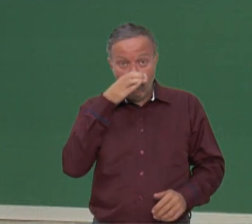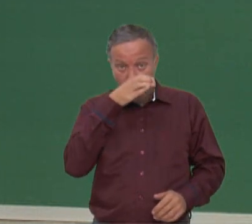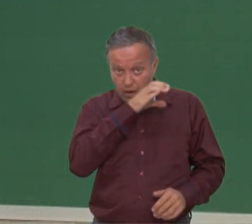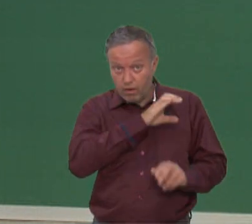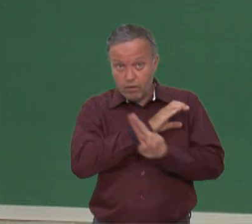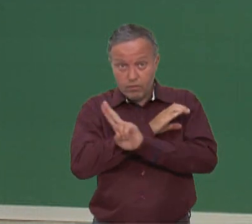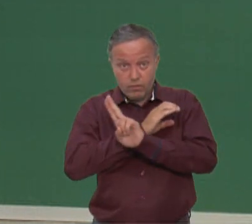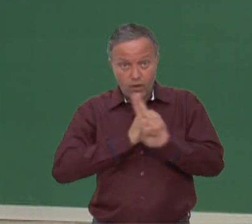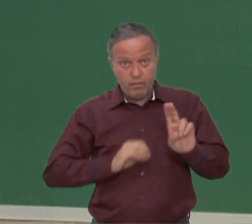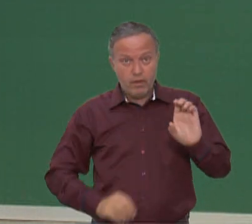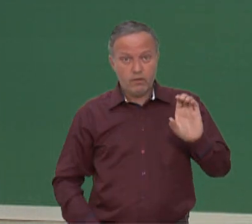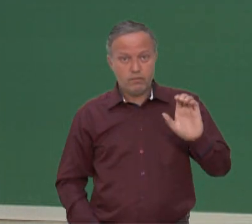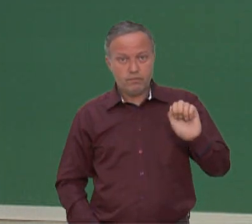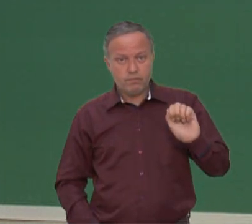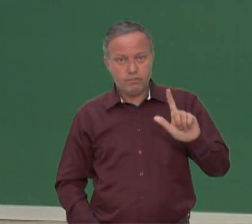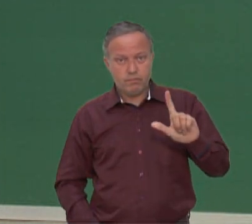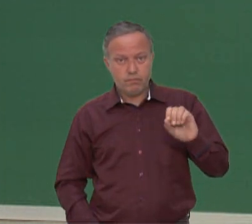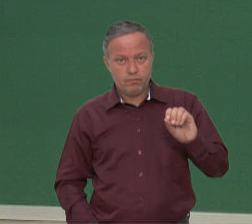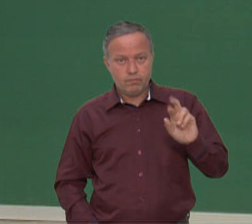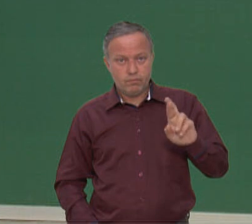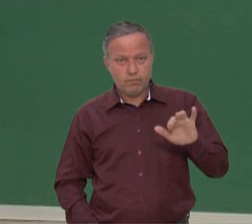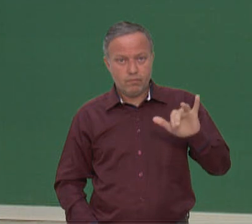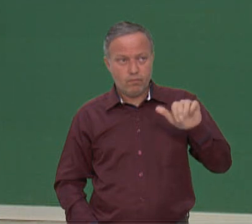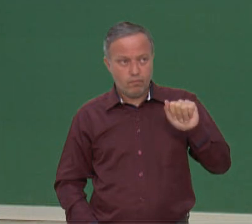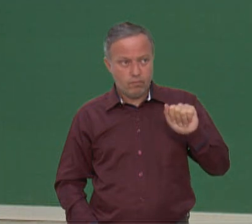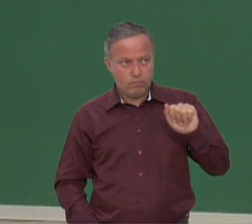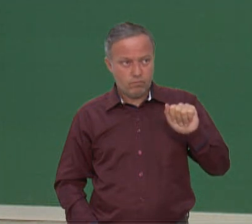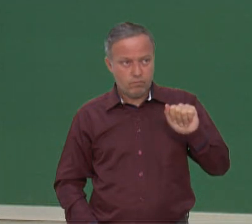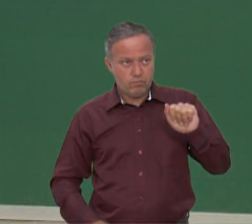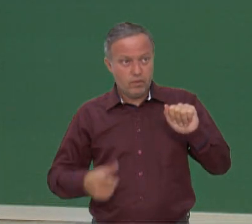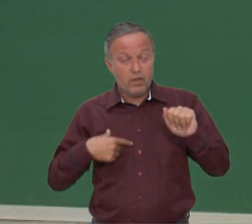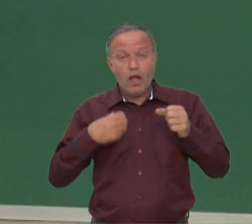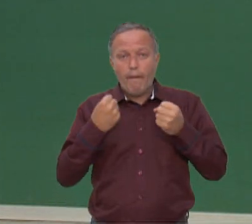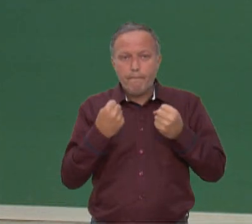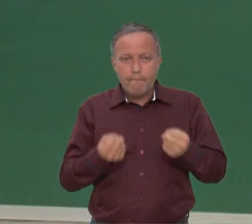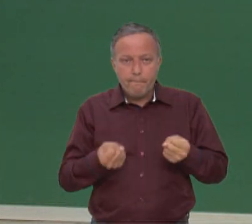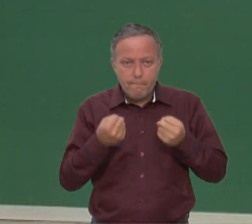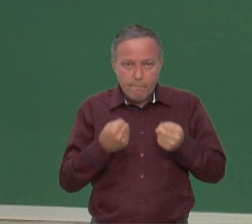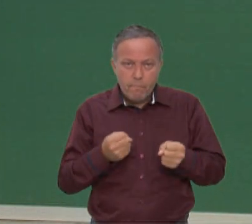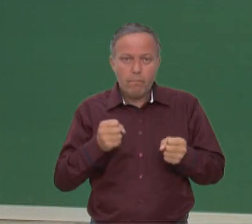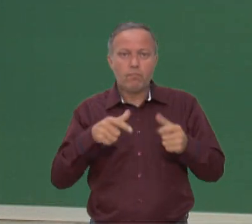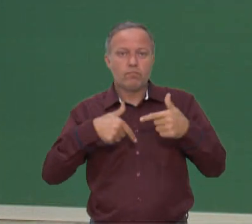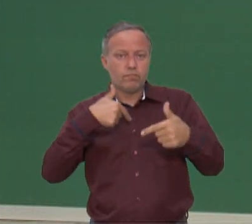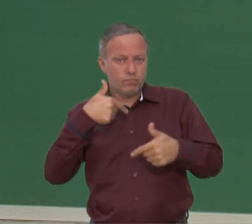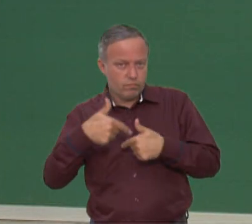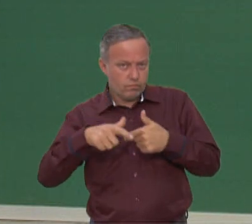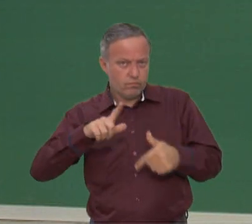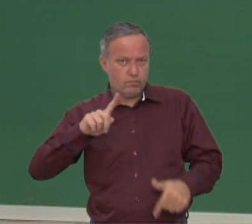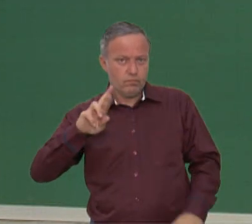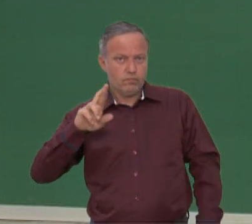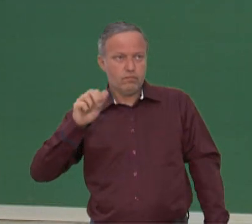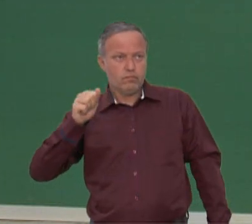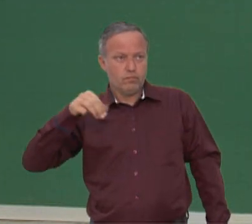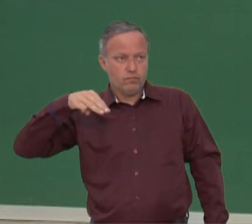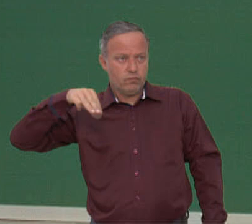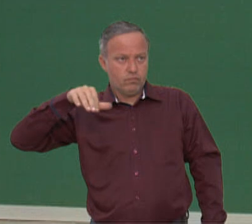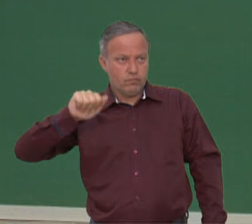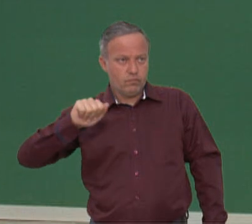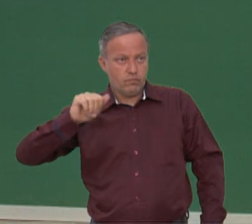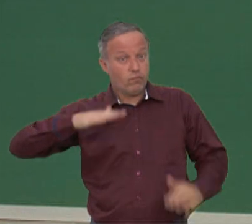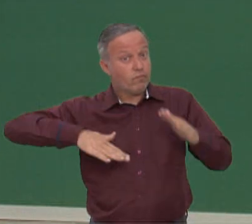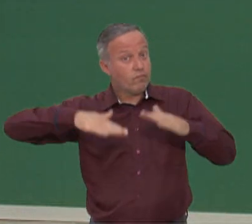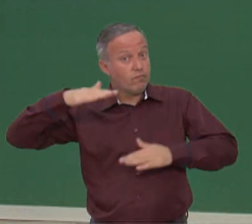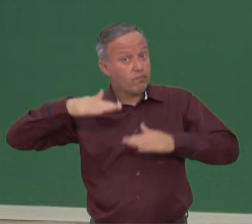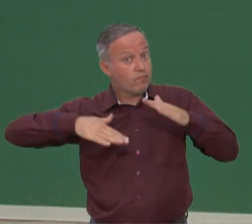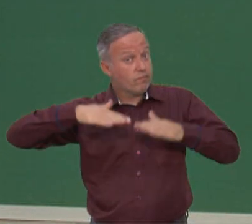caloria. Massa, trabalhamos com ela em grama, variação da temperatura em graus